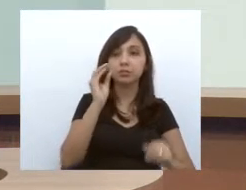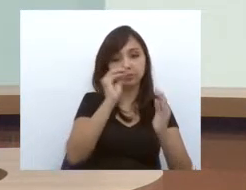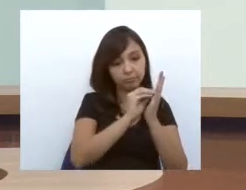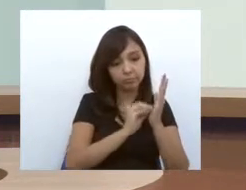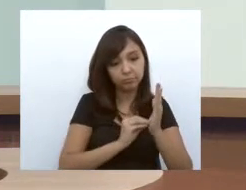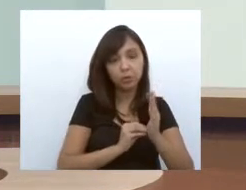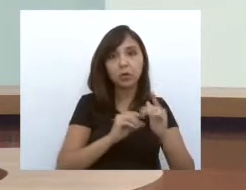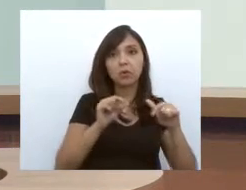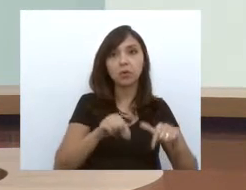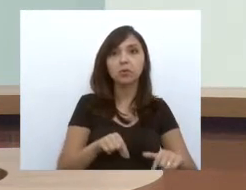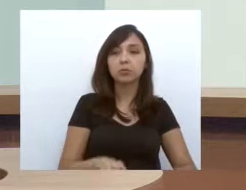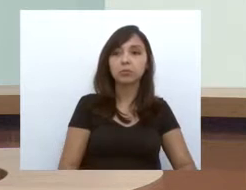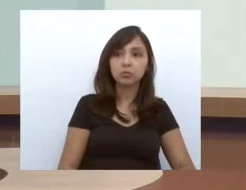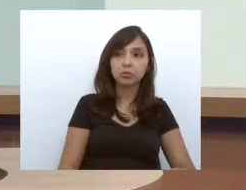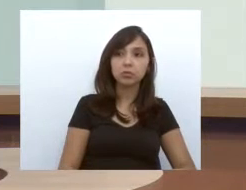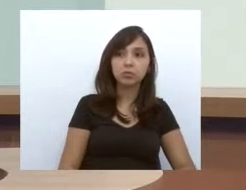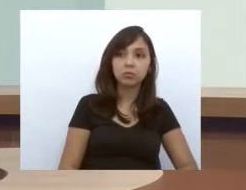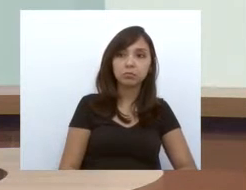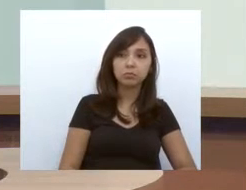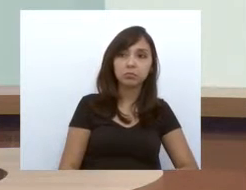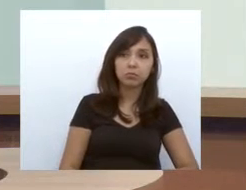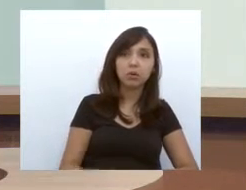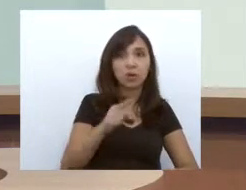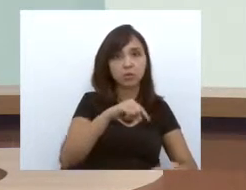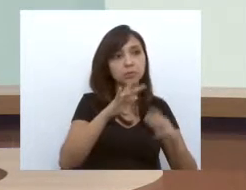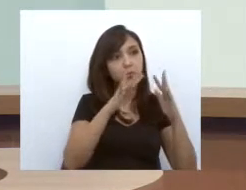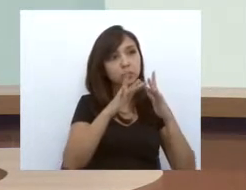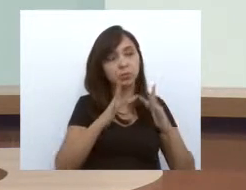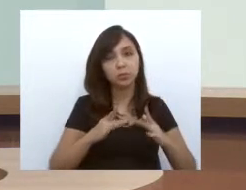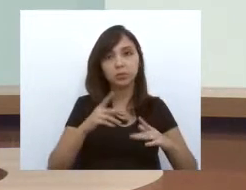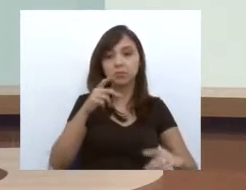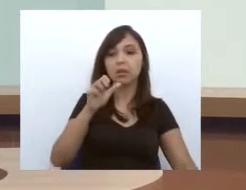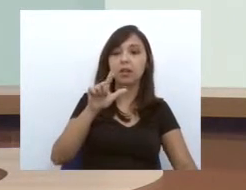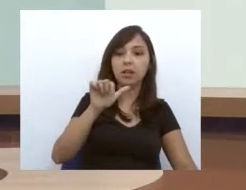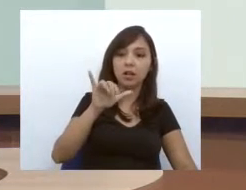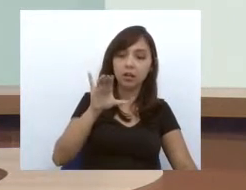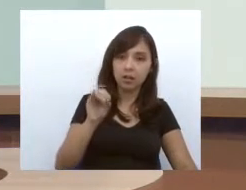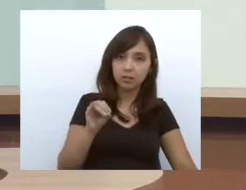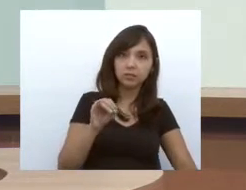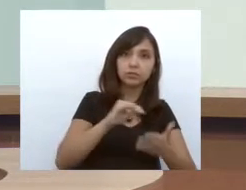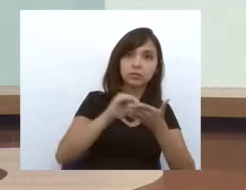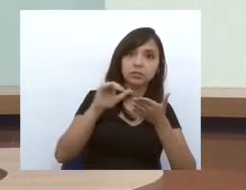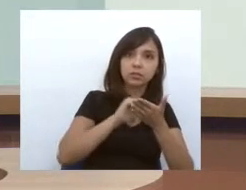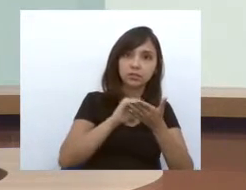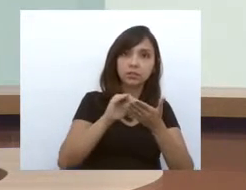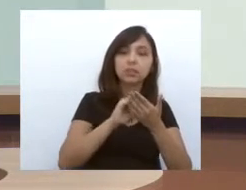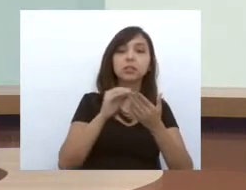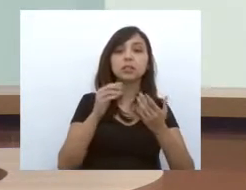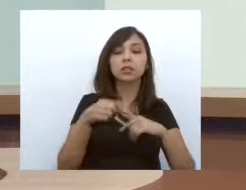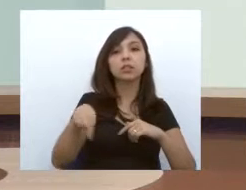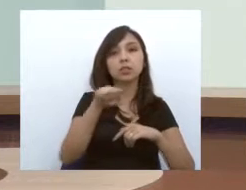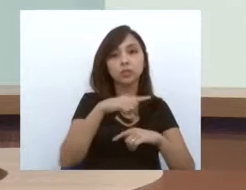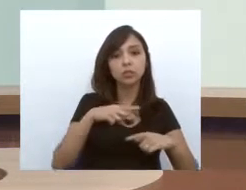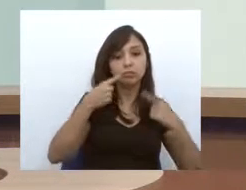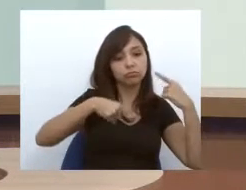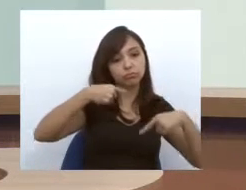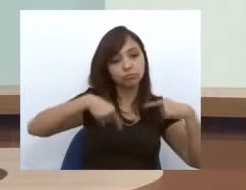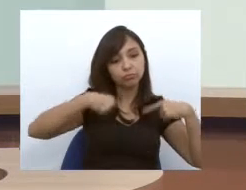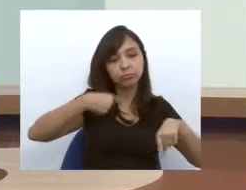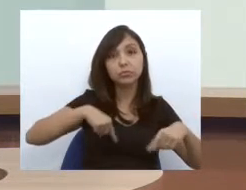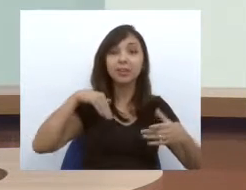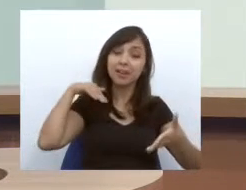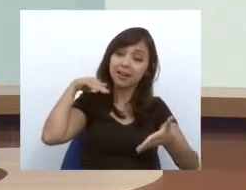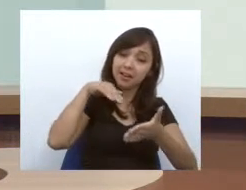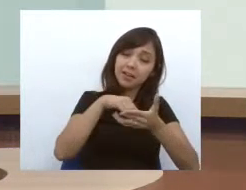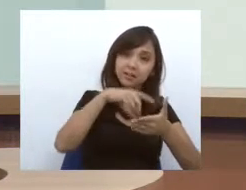colocou que estão fazendo contato com o Palácio, com a Secretaria de Educação do Estado e vão discutir até